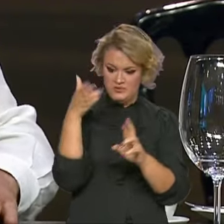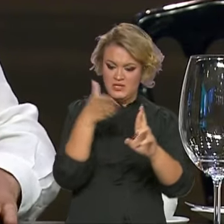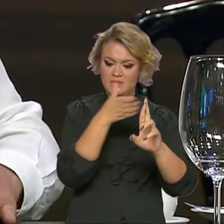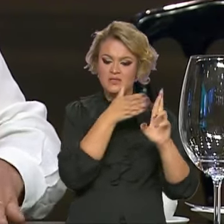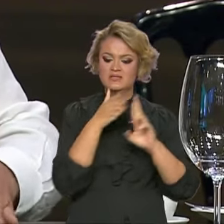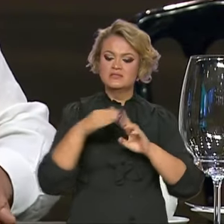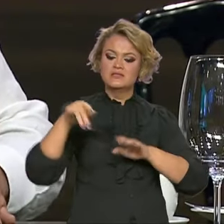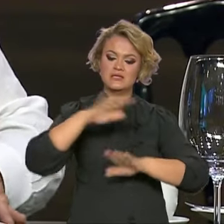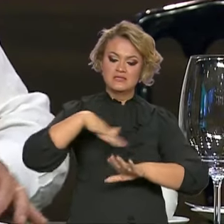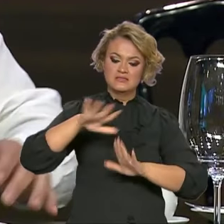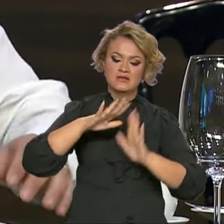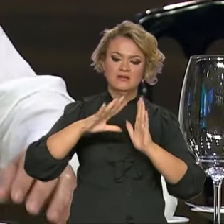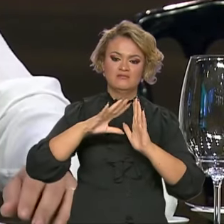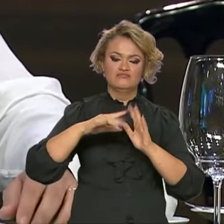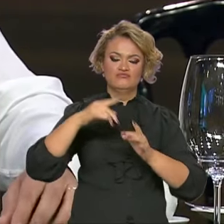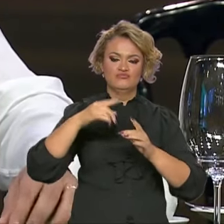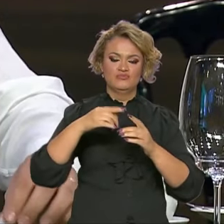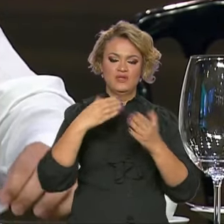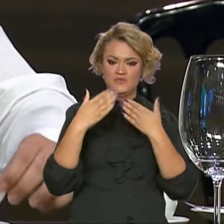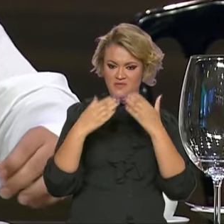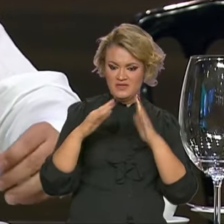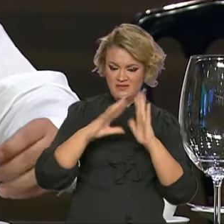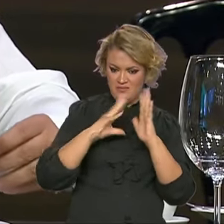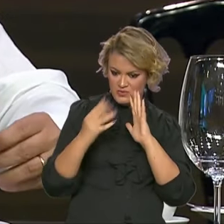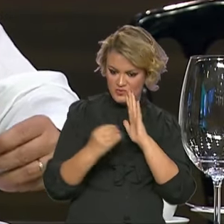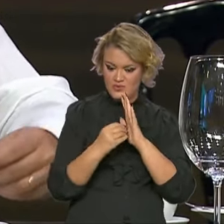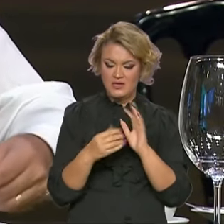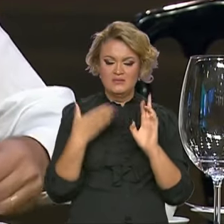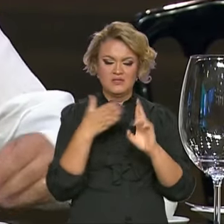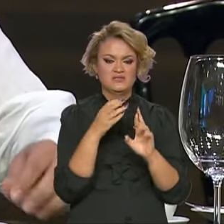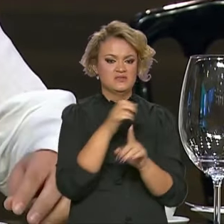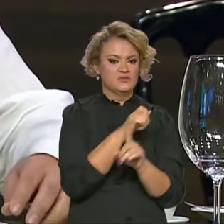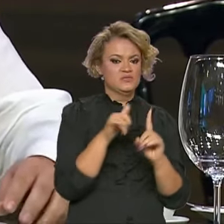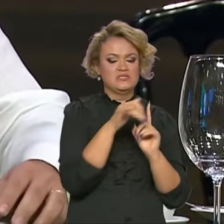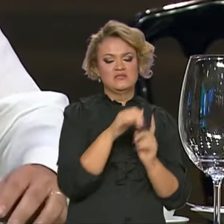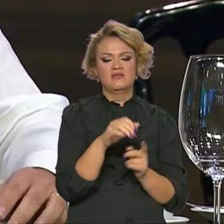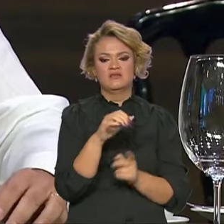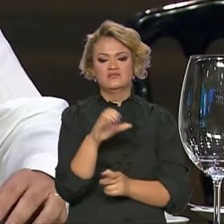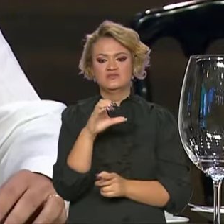diálogos amazônicos, representando aqui a sociedade civil.